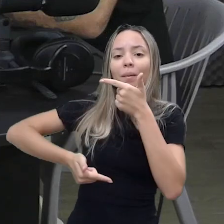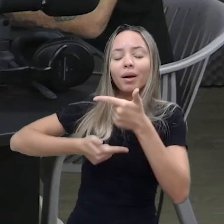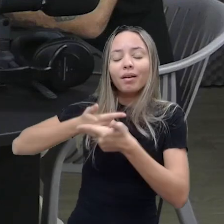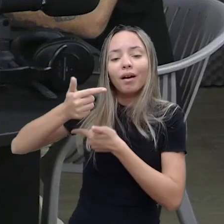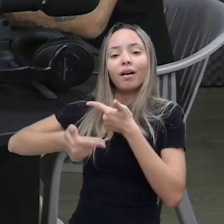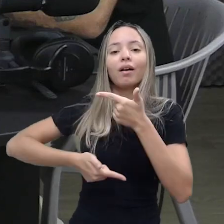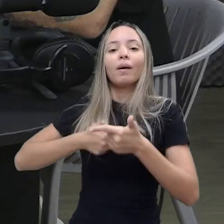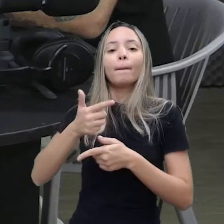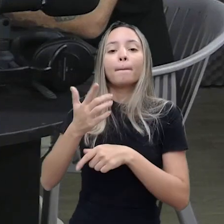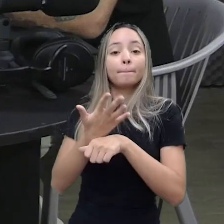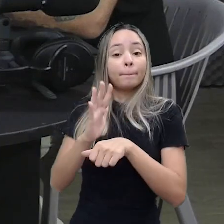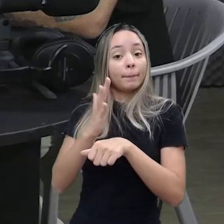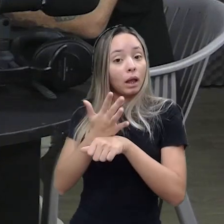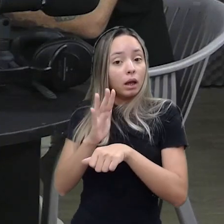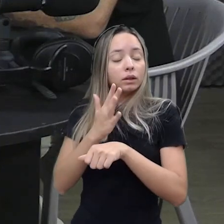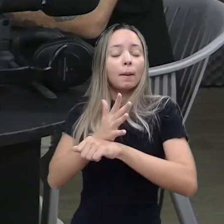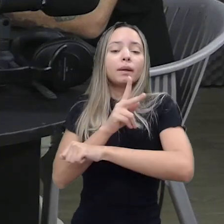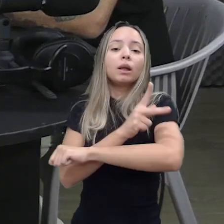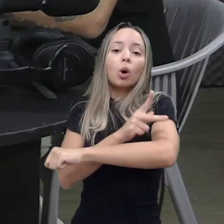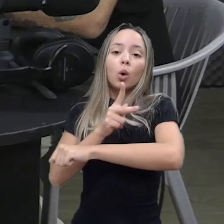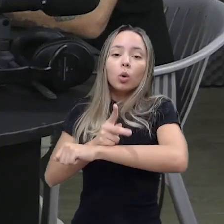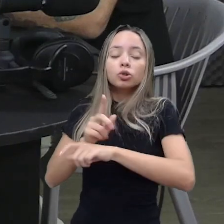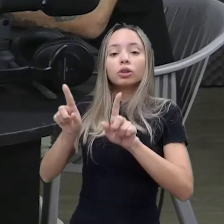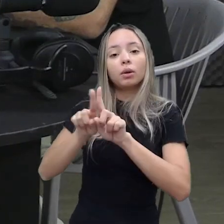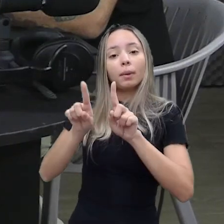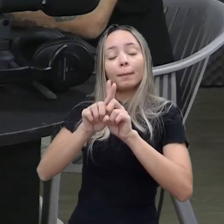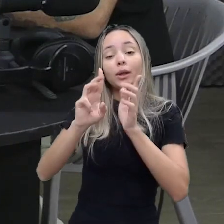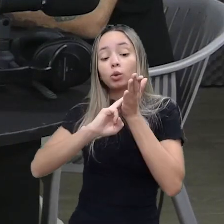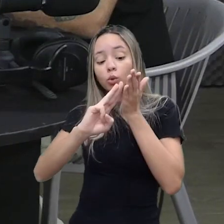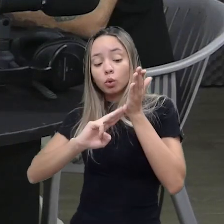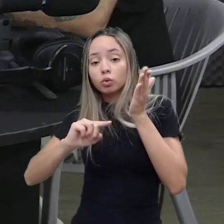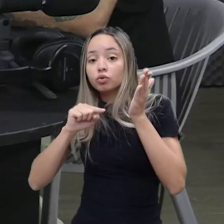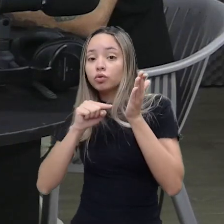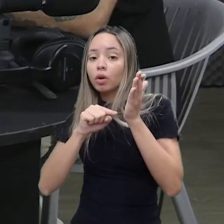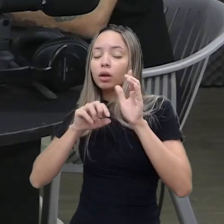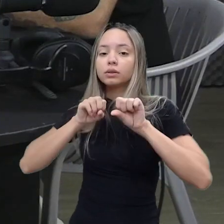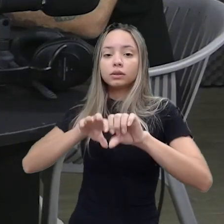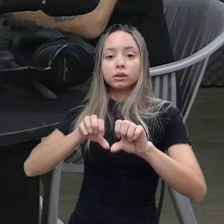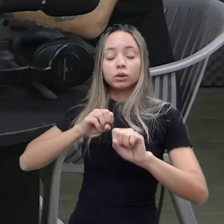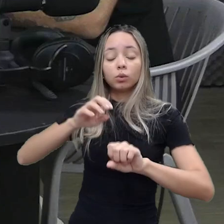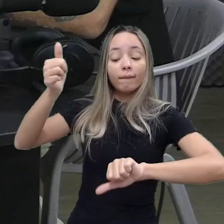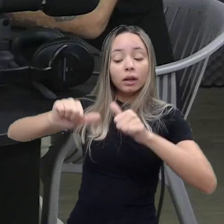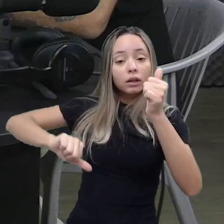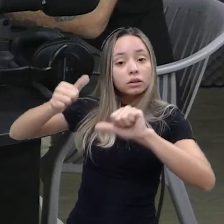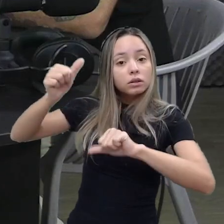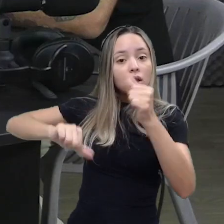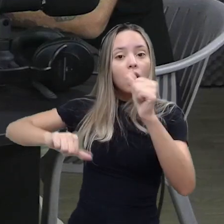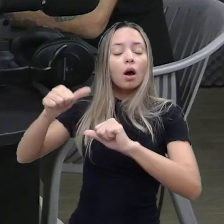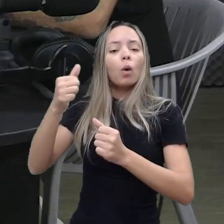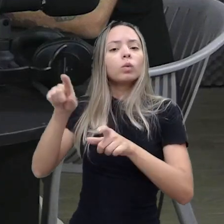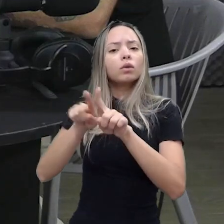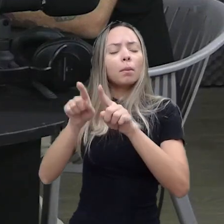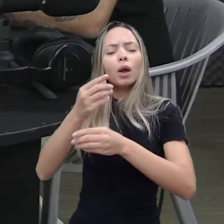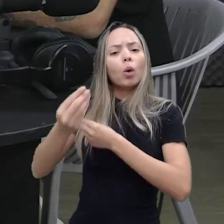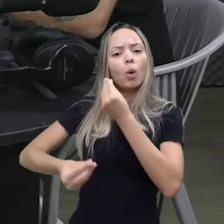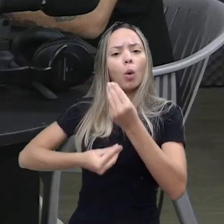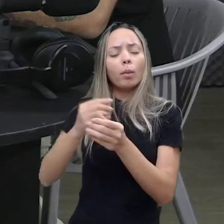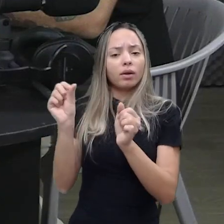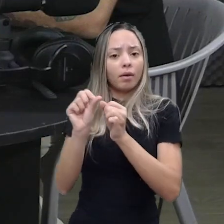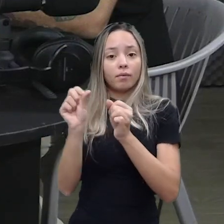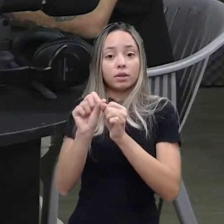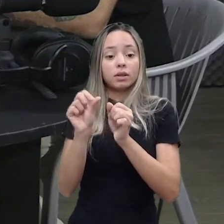prática pedagógica, enquanto metodologia de ensino, né, enquanto avaliação também, como é que ela vai trabalhar com